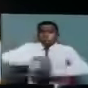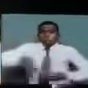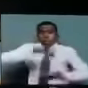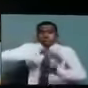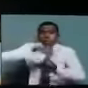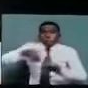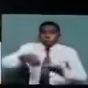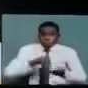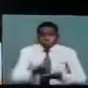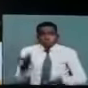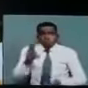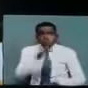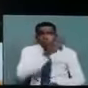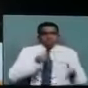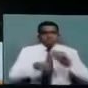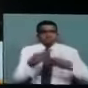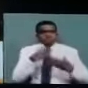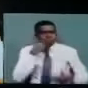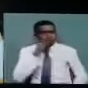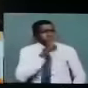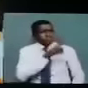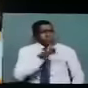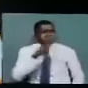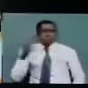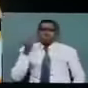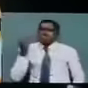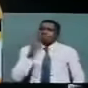para constatarmos o seu funcionamento,